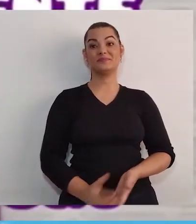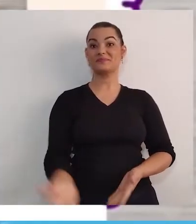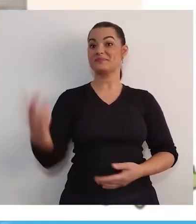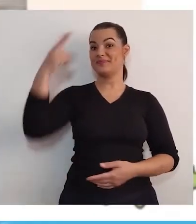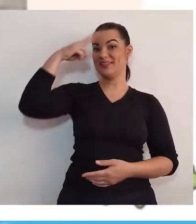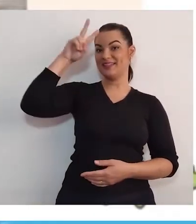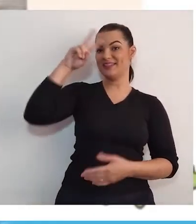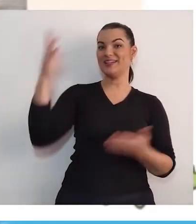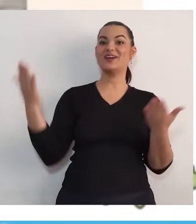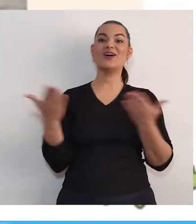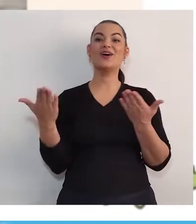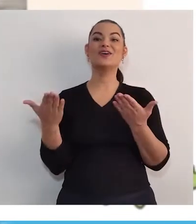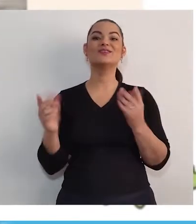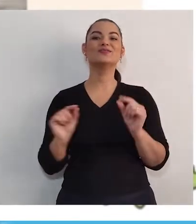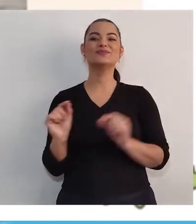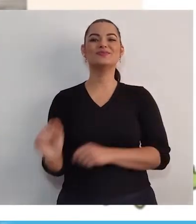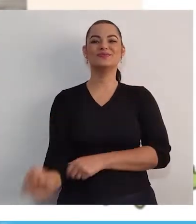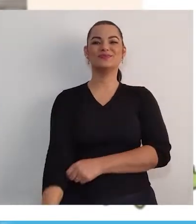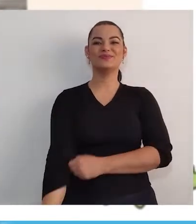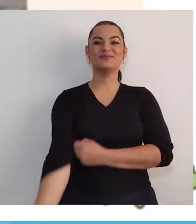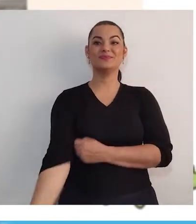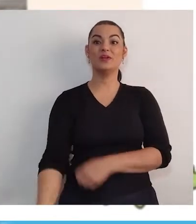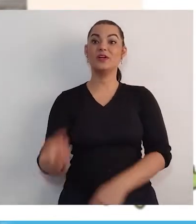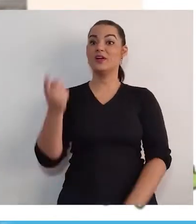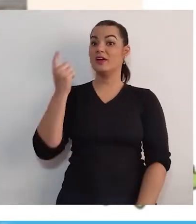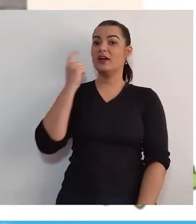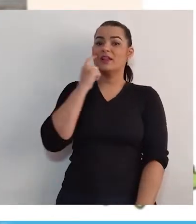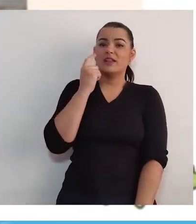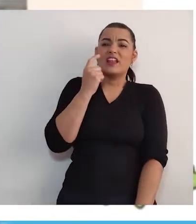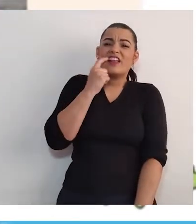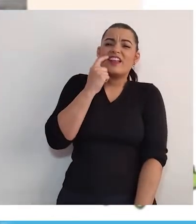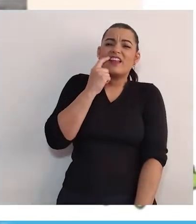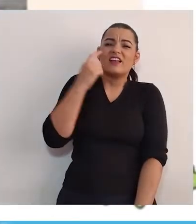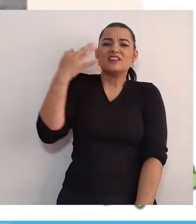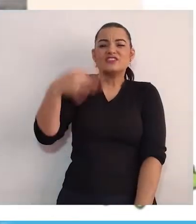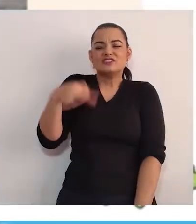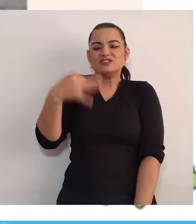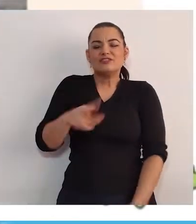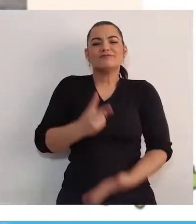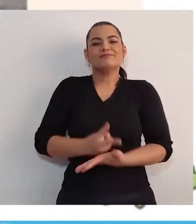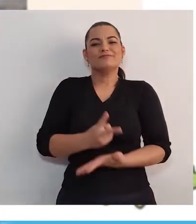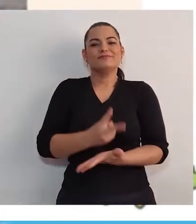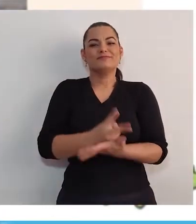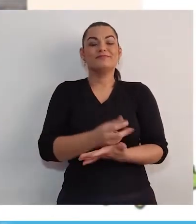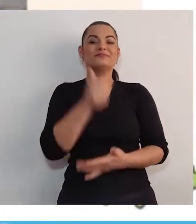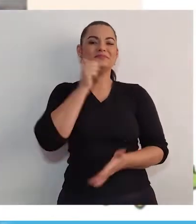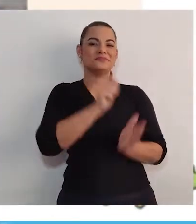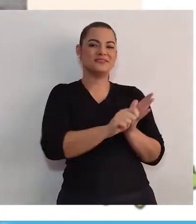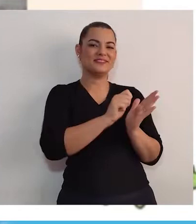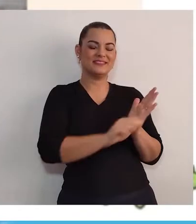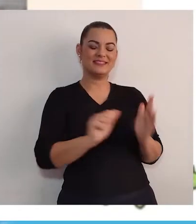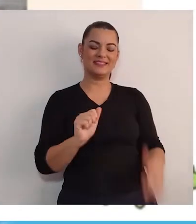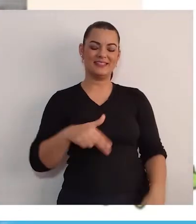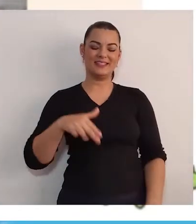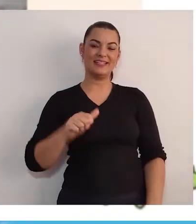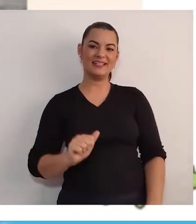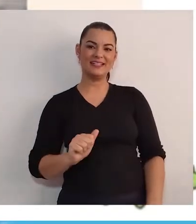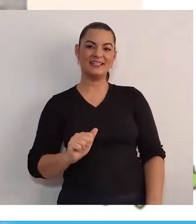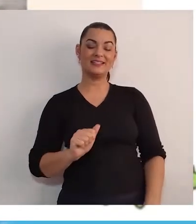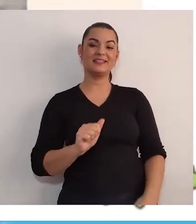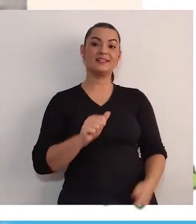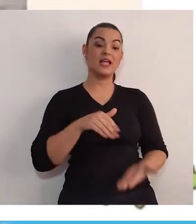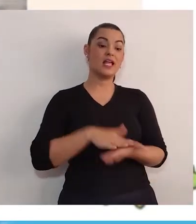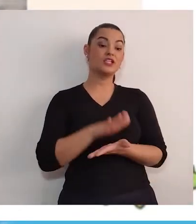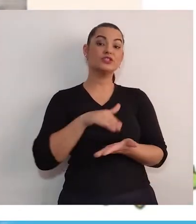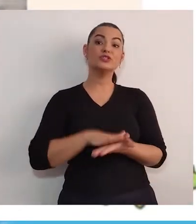A história de hoje é O Dente Ainda Doía, da Ana Terra, e a